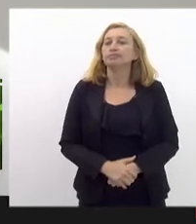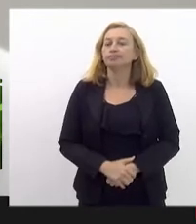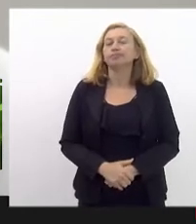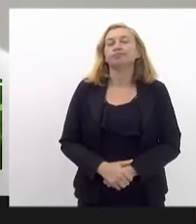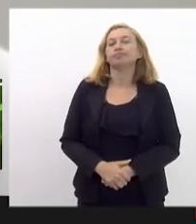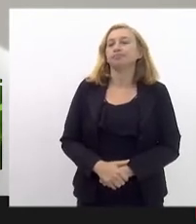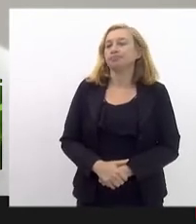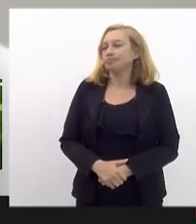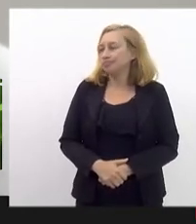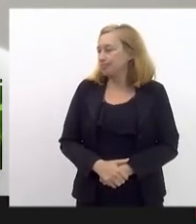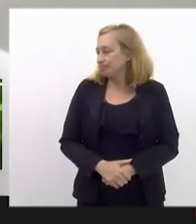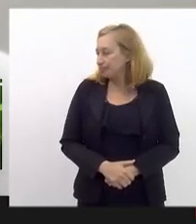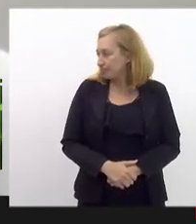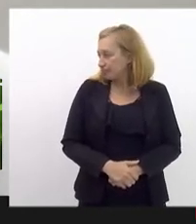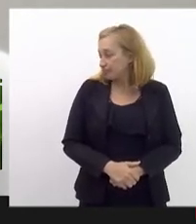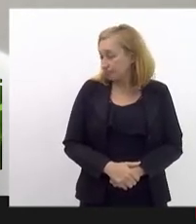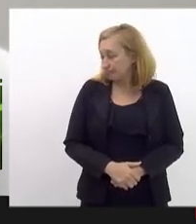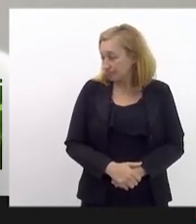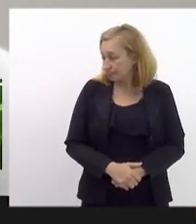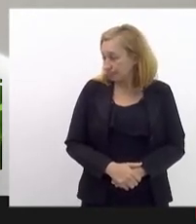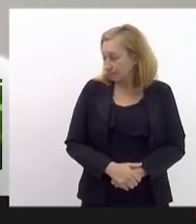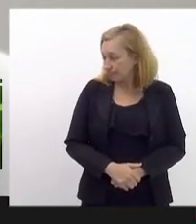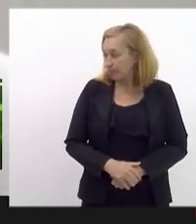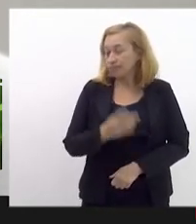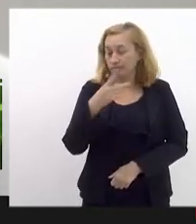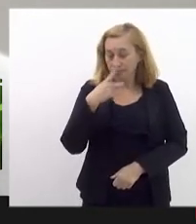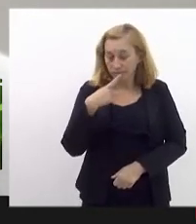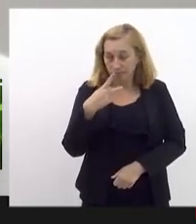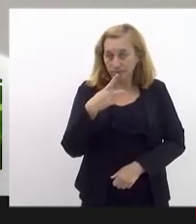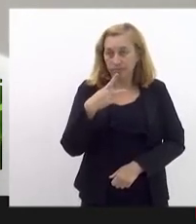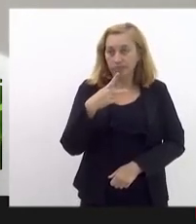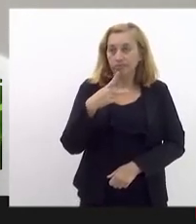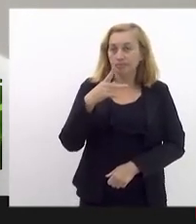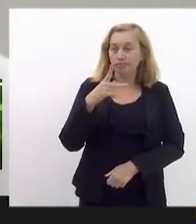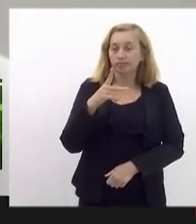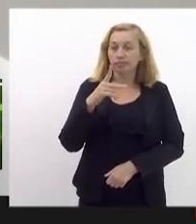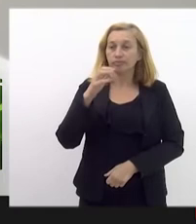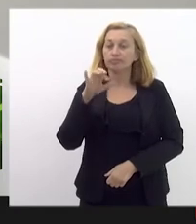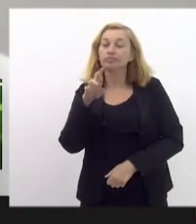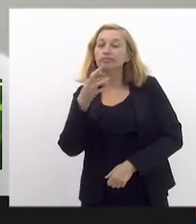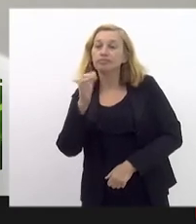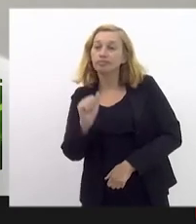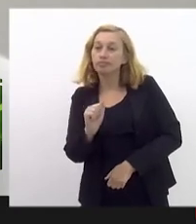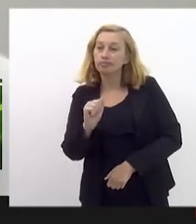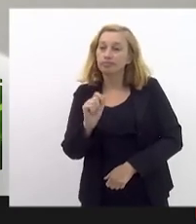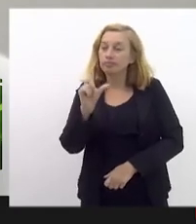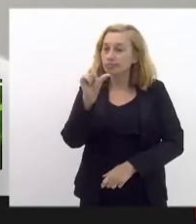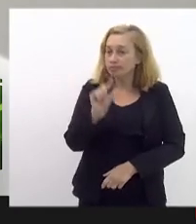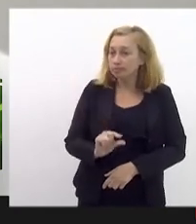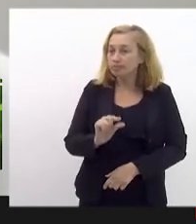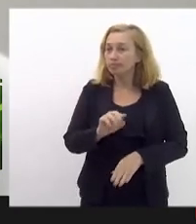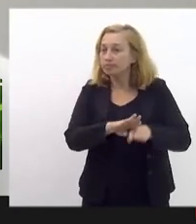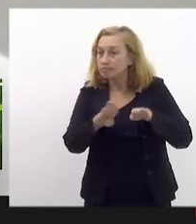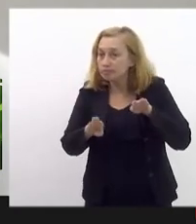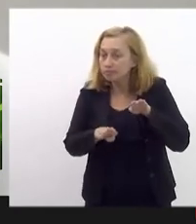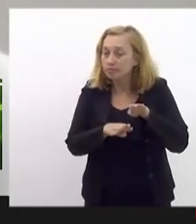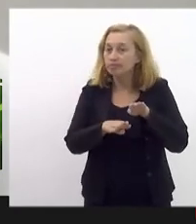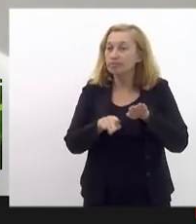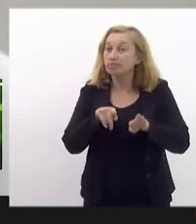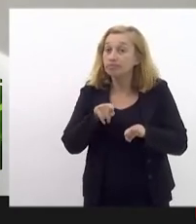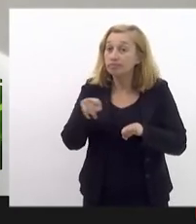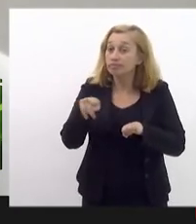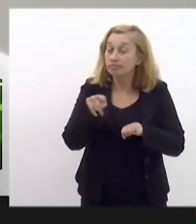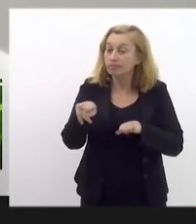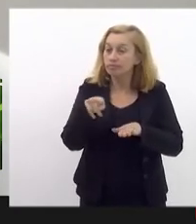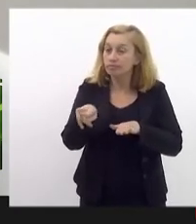aí, puxando um pouquinho da fala do Ina Moreira, essa questão da redução das desigualdades está lá,